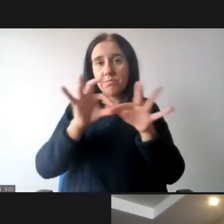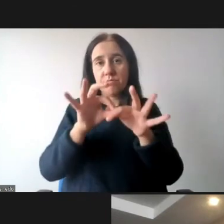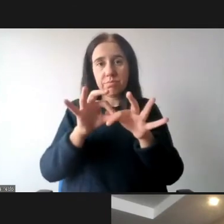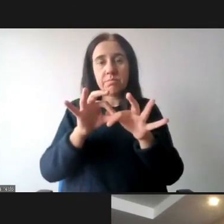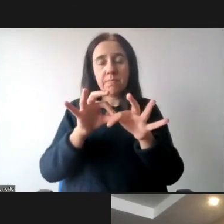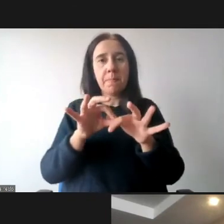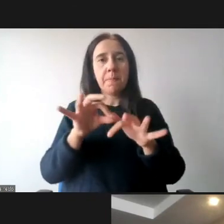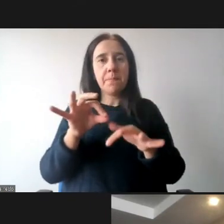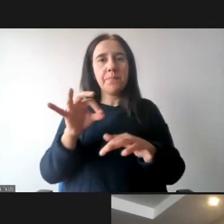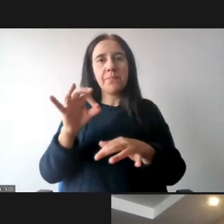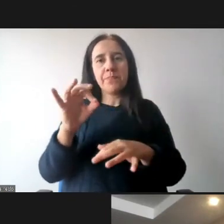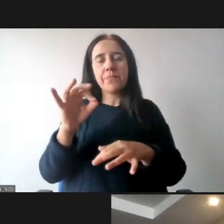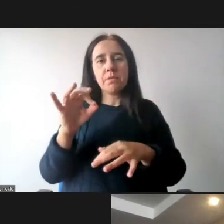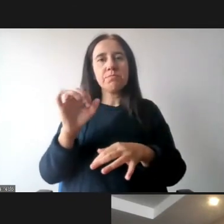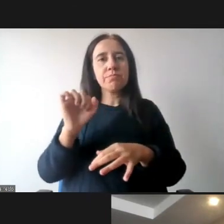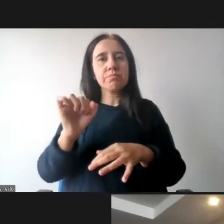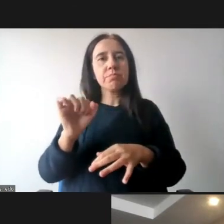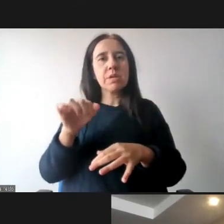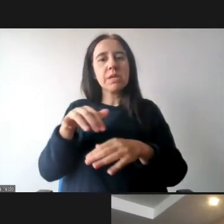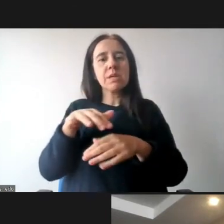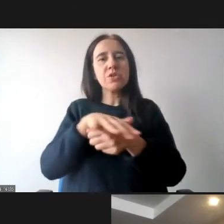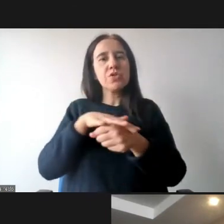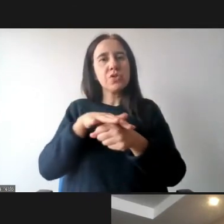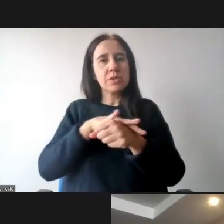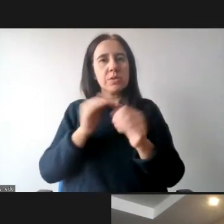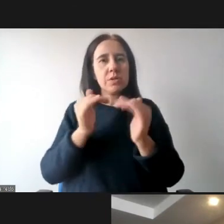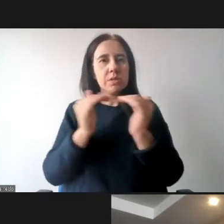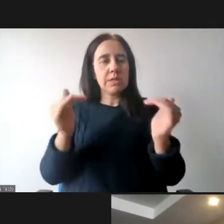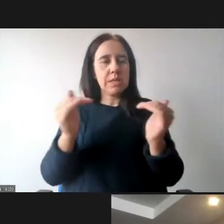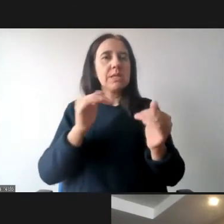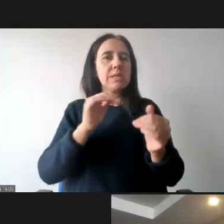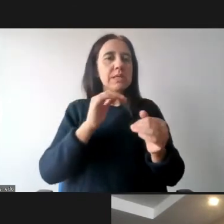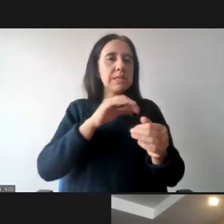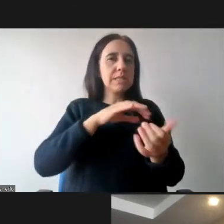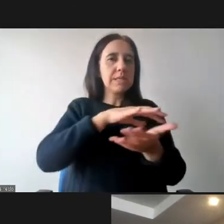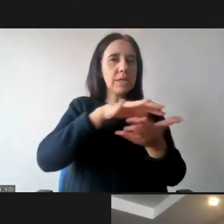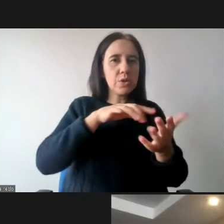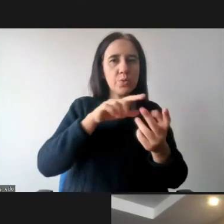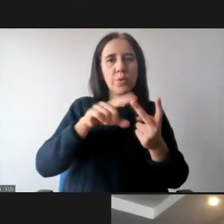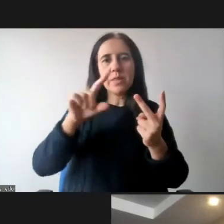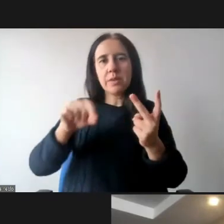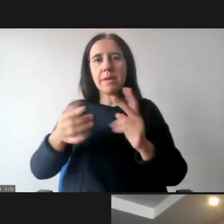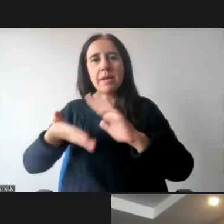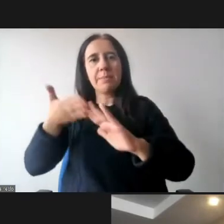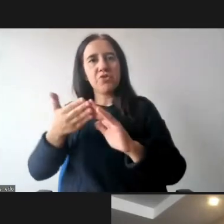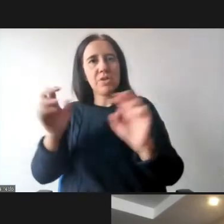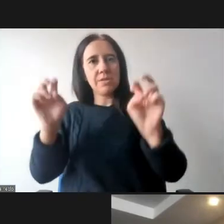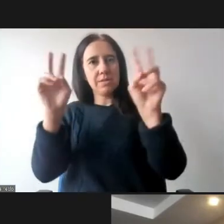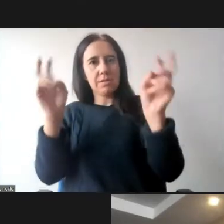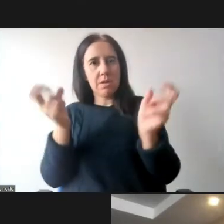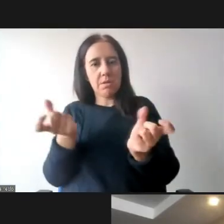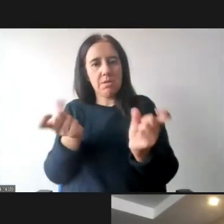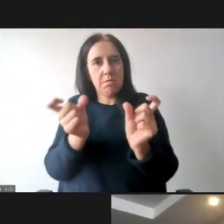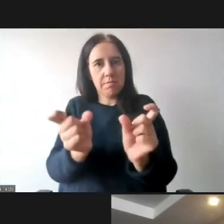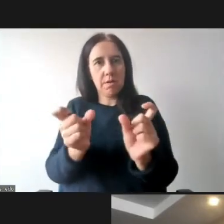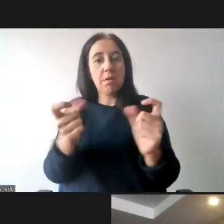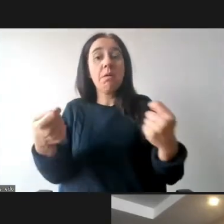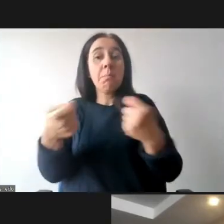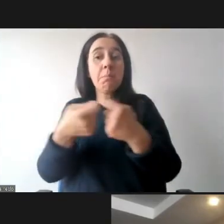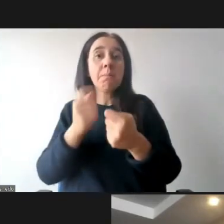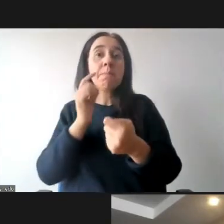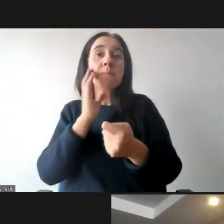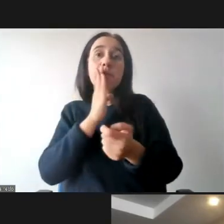dos estados de sítio de estado de emergência e à suspensão de direitos que lhes pode estar associada, e que tem no princípio